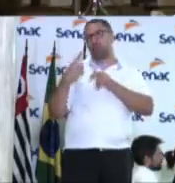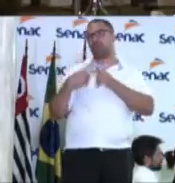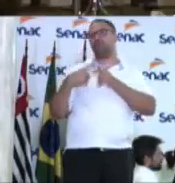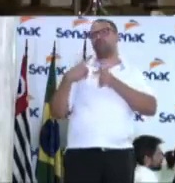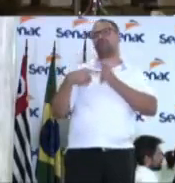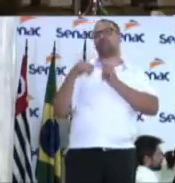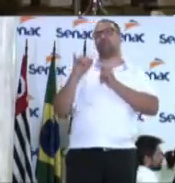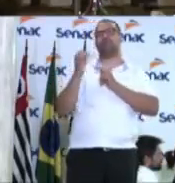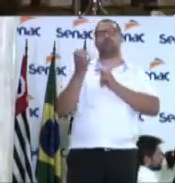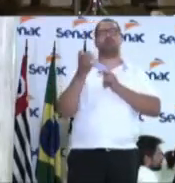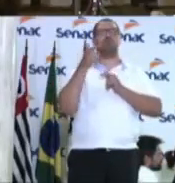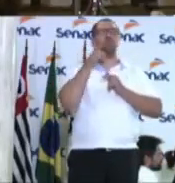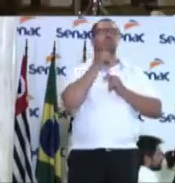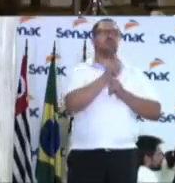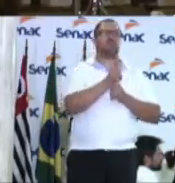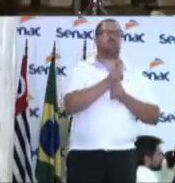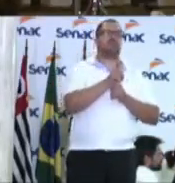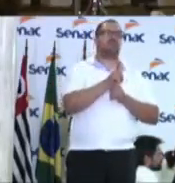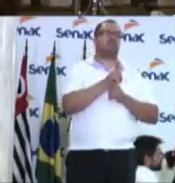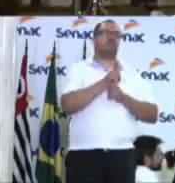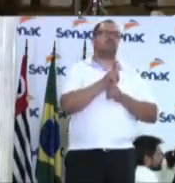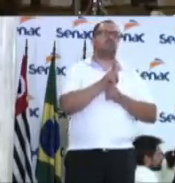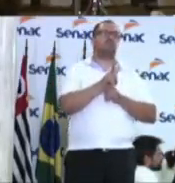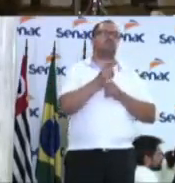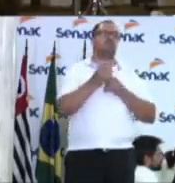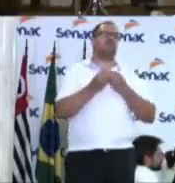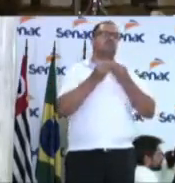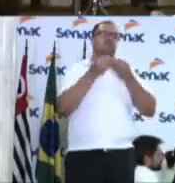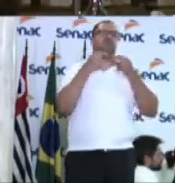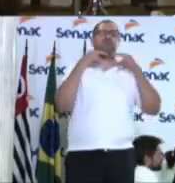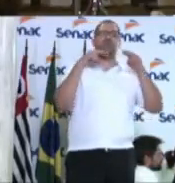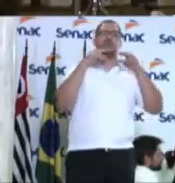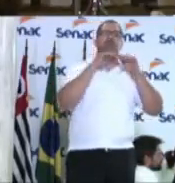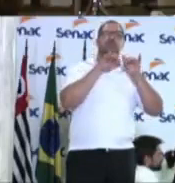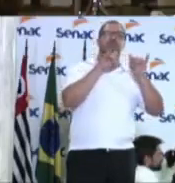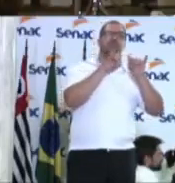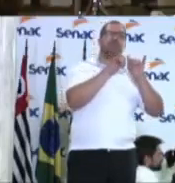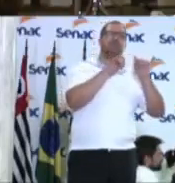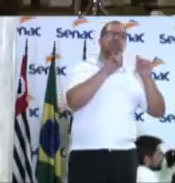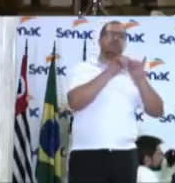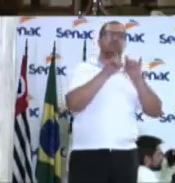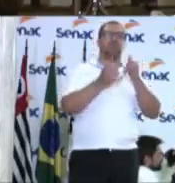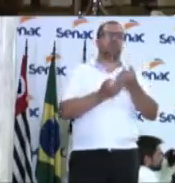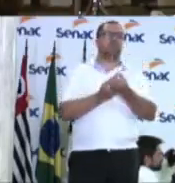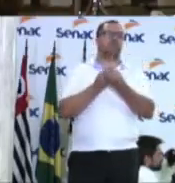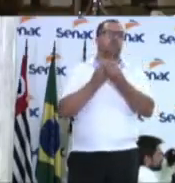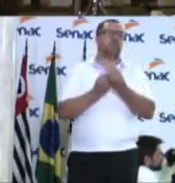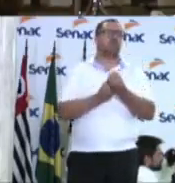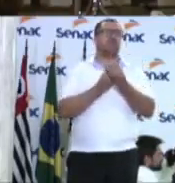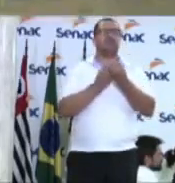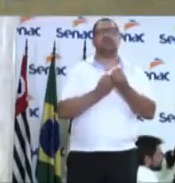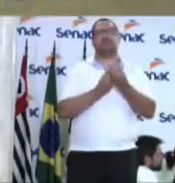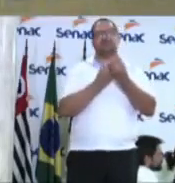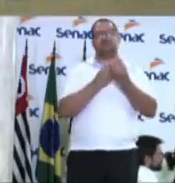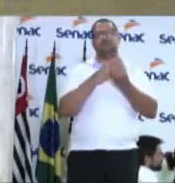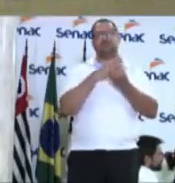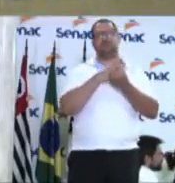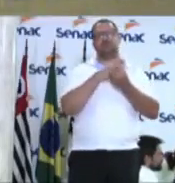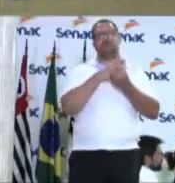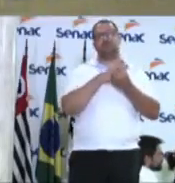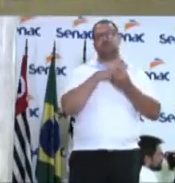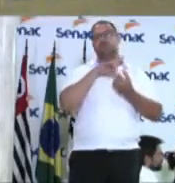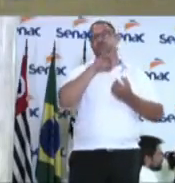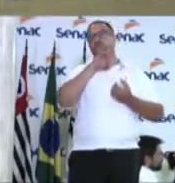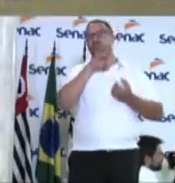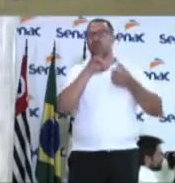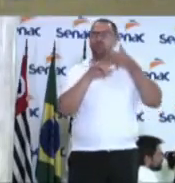entretenimento ele só ganha integridade, ou a história, a narrativa só ganha documental, ou ficcional, não importa. Isso